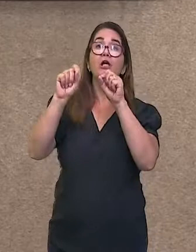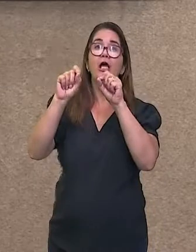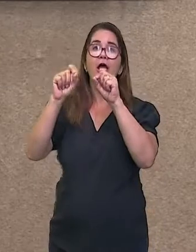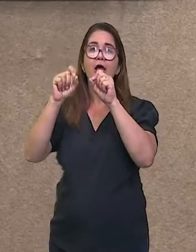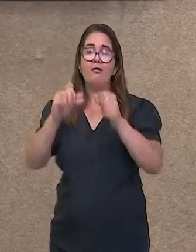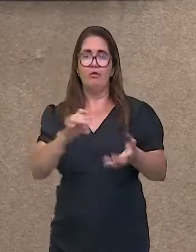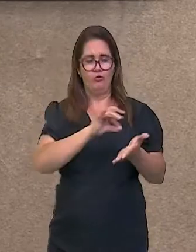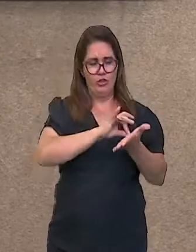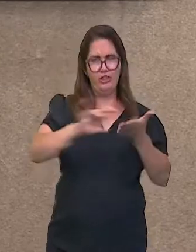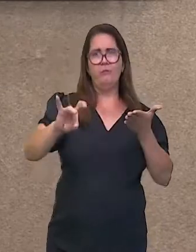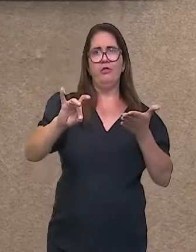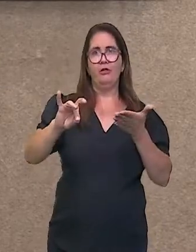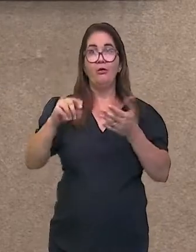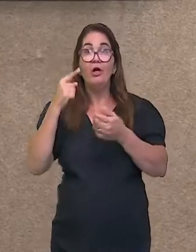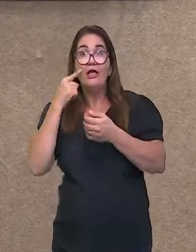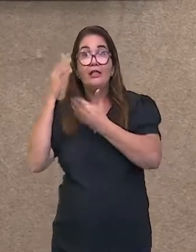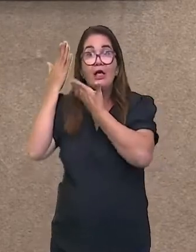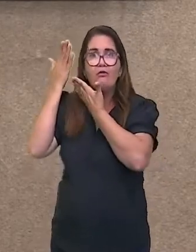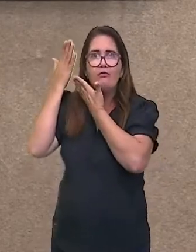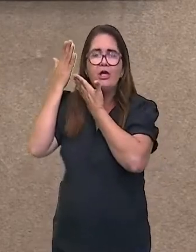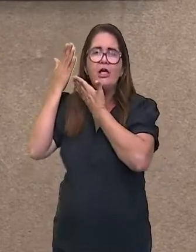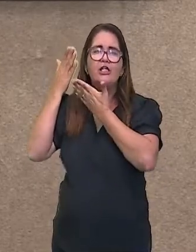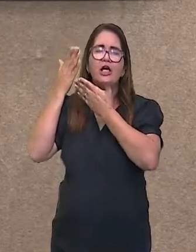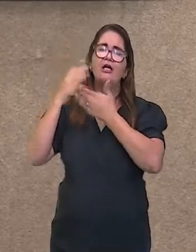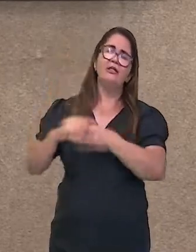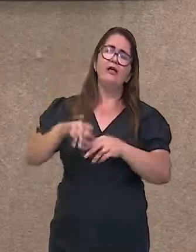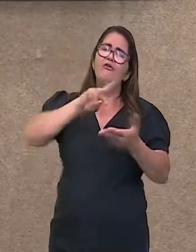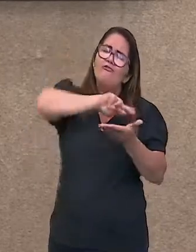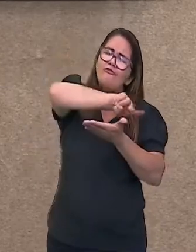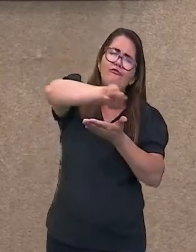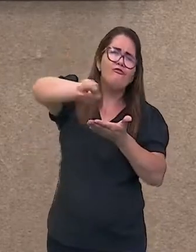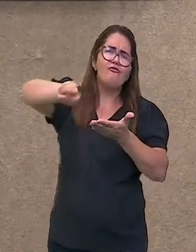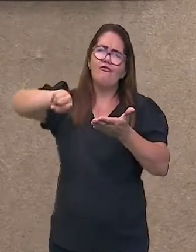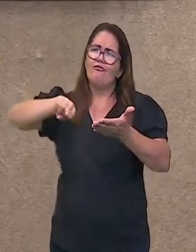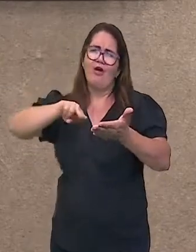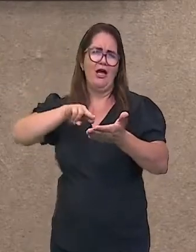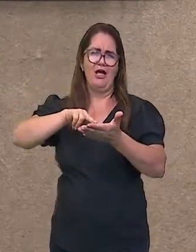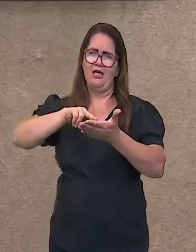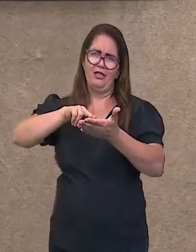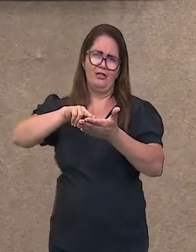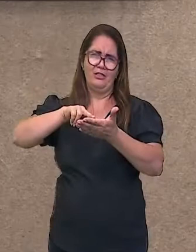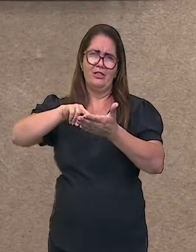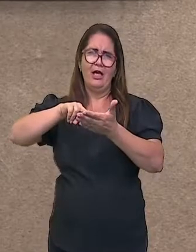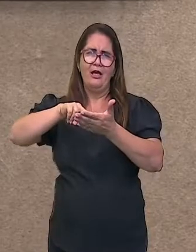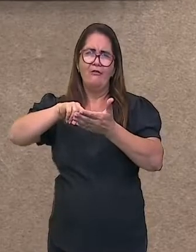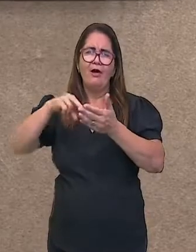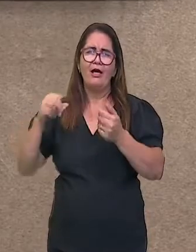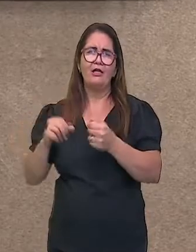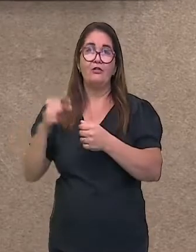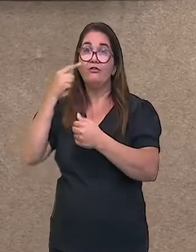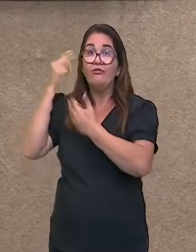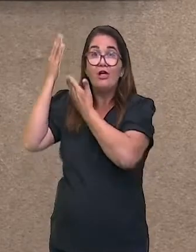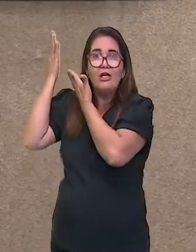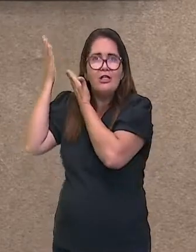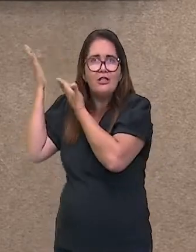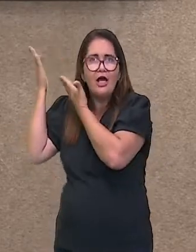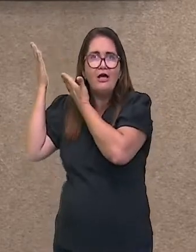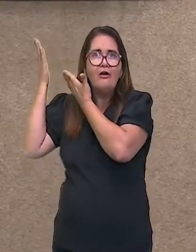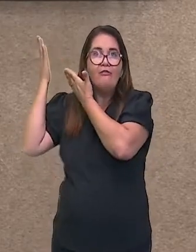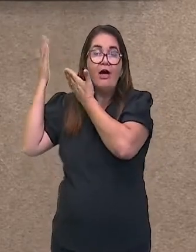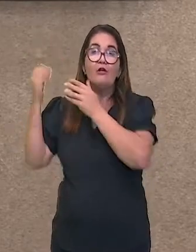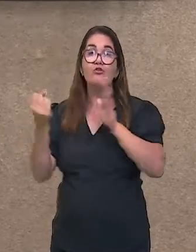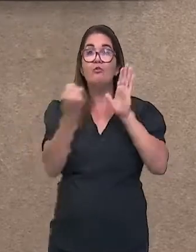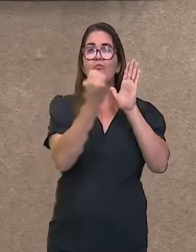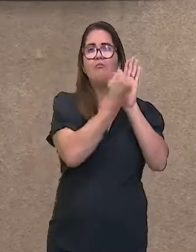e envolvem uma série de acontecimentos não resolvidos que se arrastavam desde o século XIX.